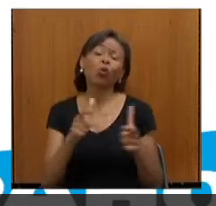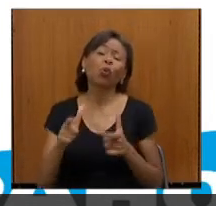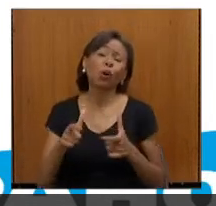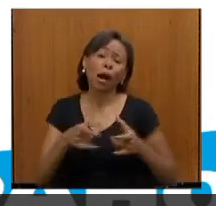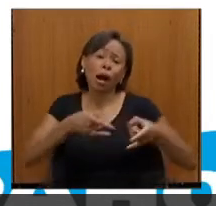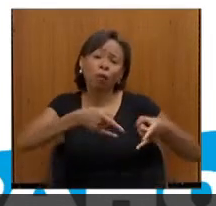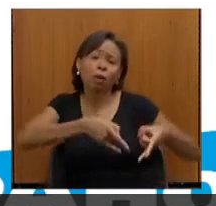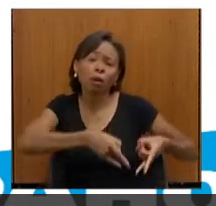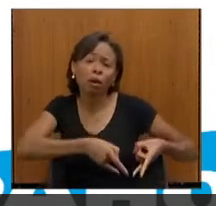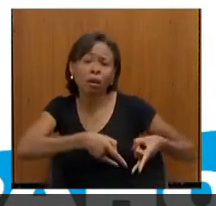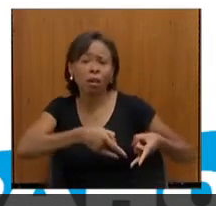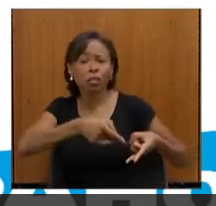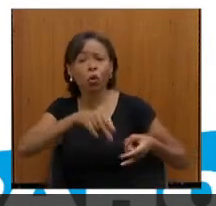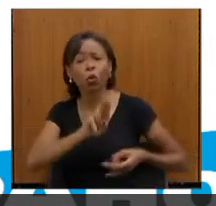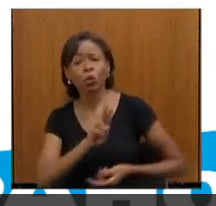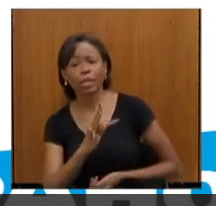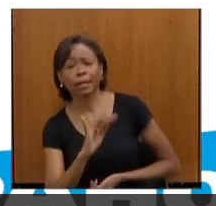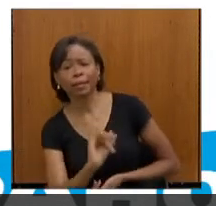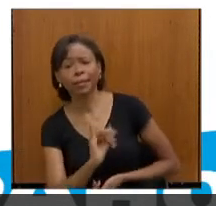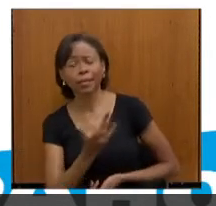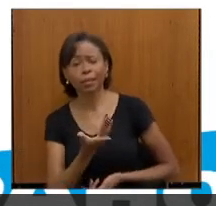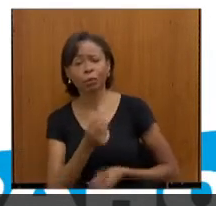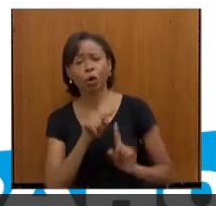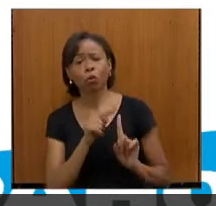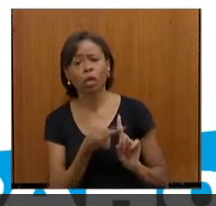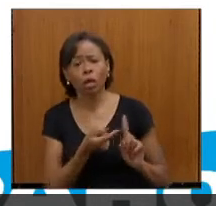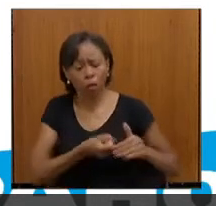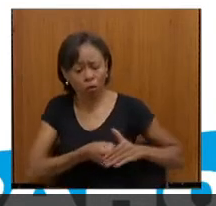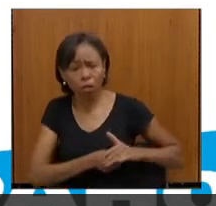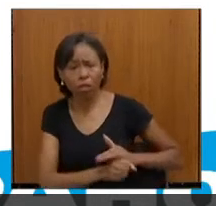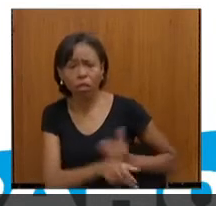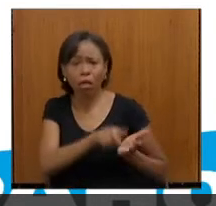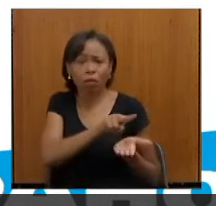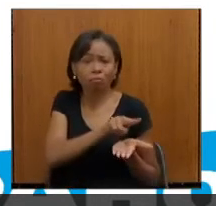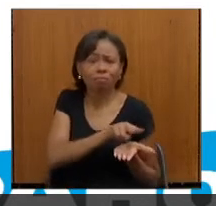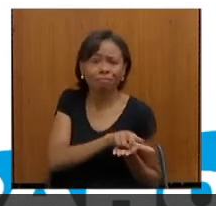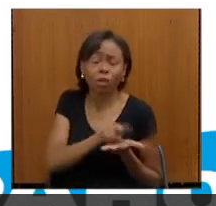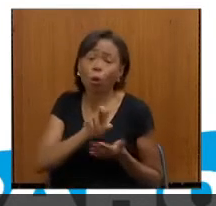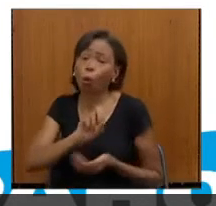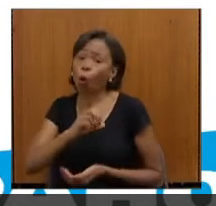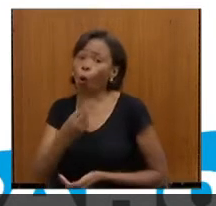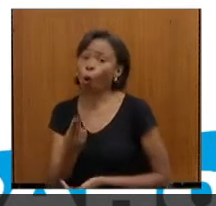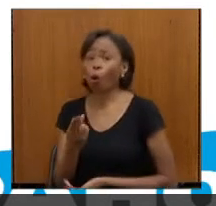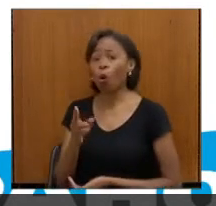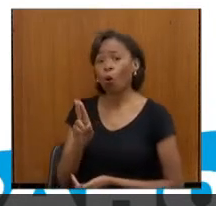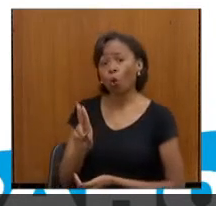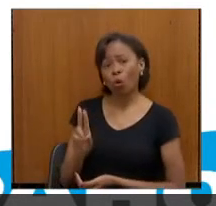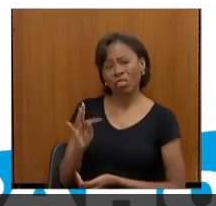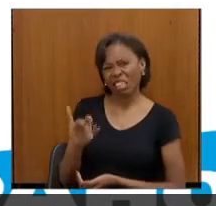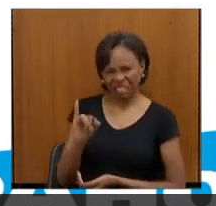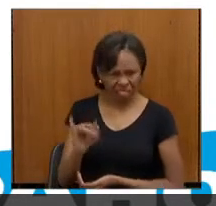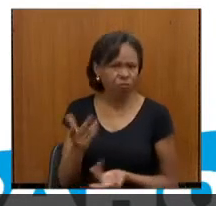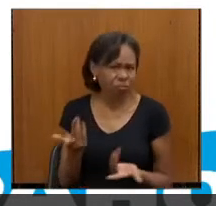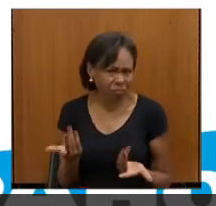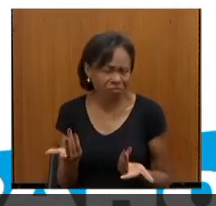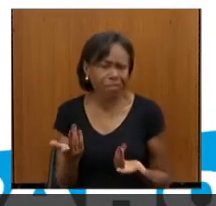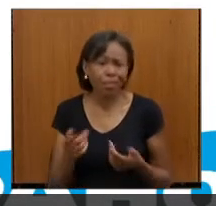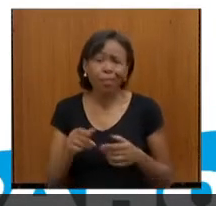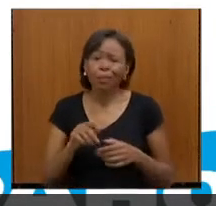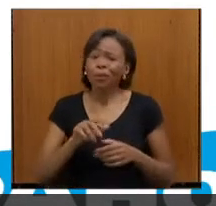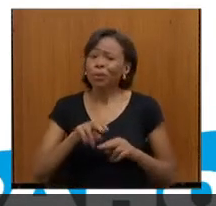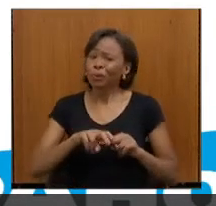para prematuros ou em unidades de tratamento semi-intensivo. Isso, em geral, provoca uma